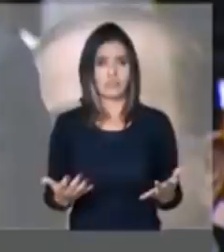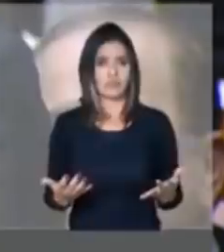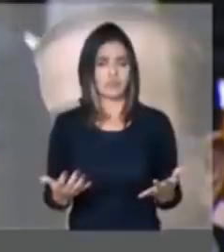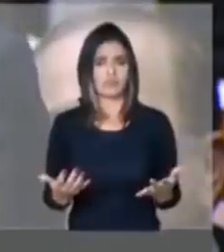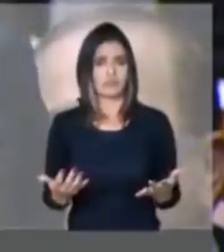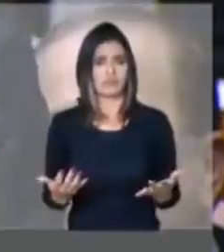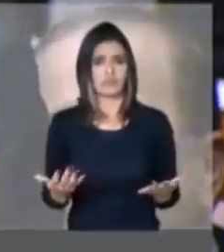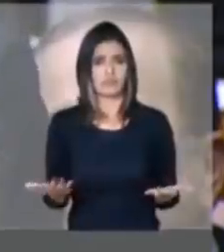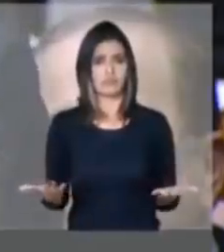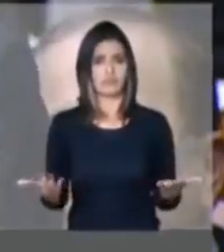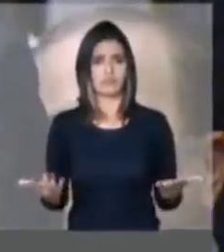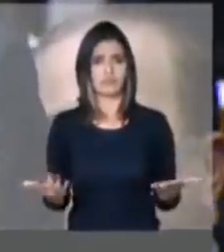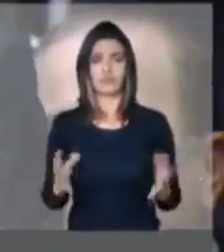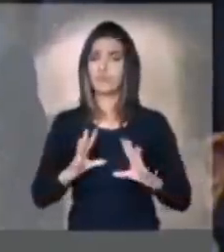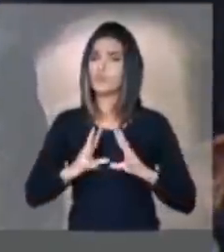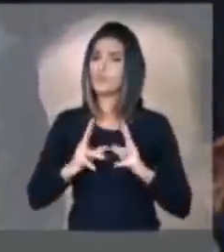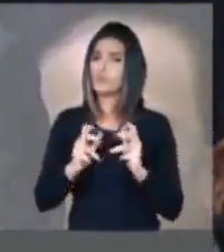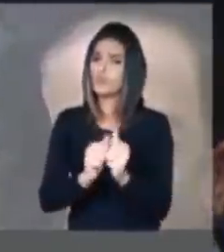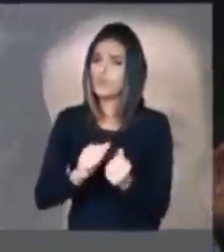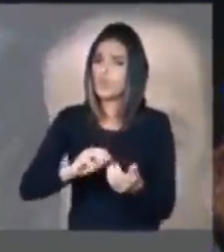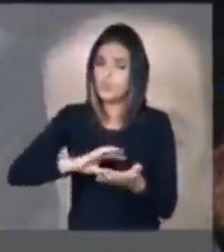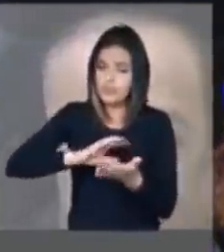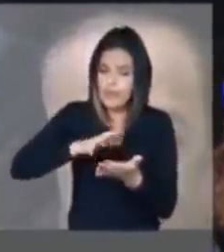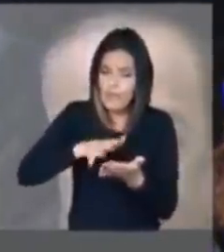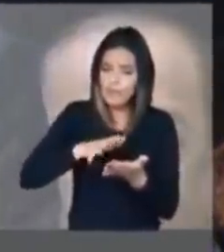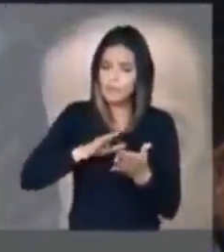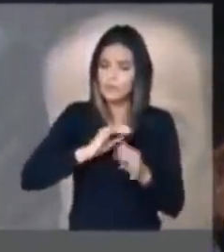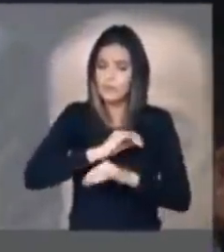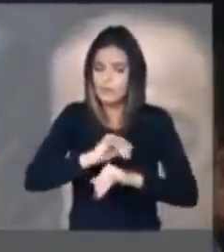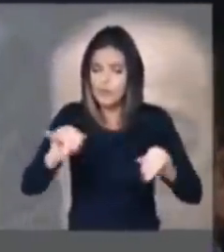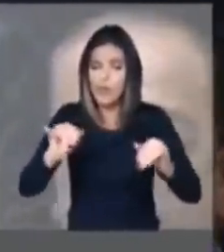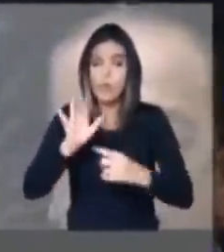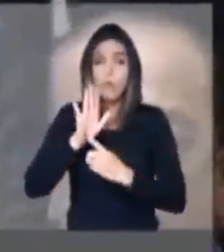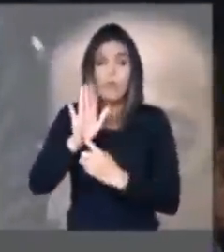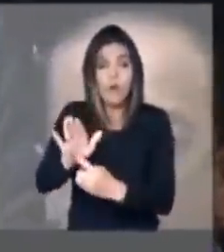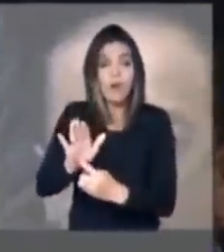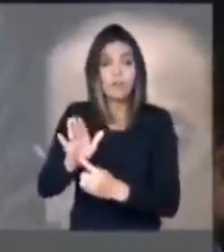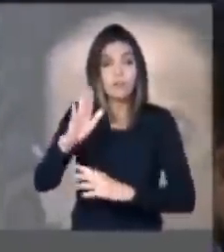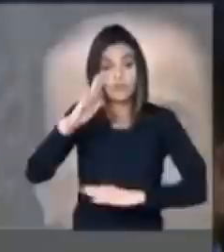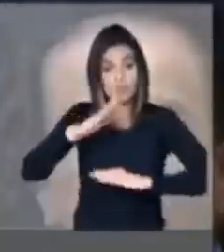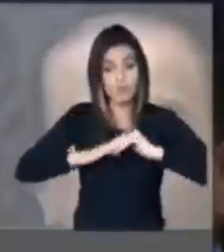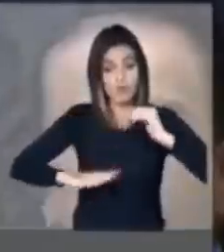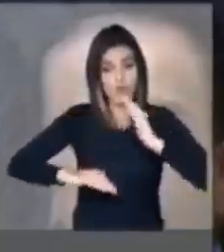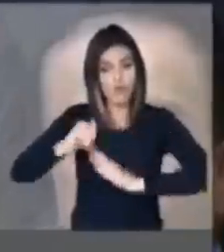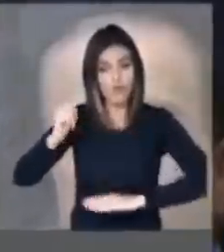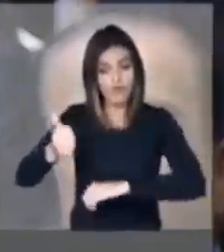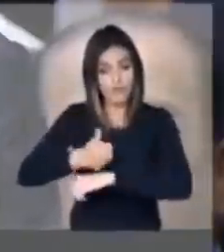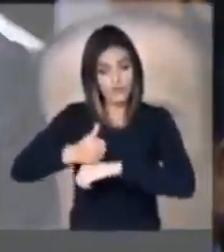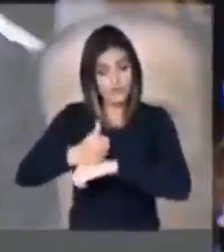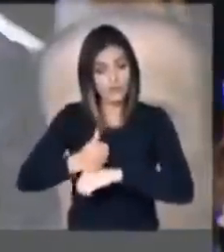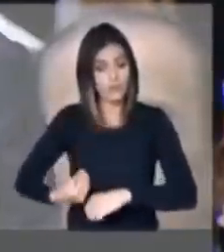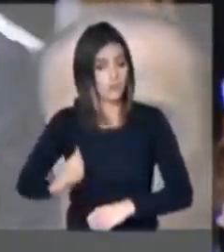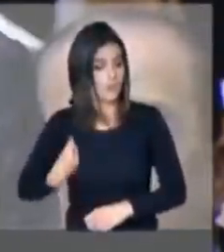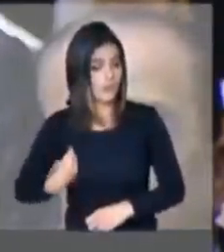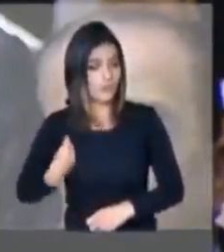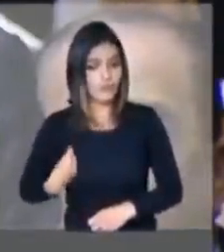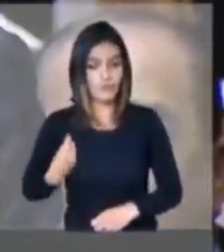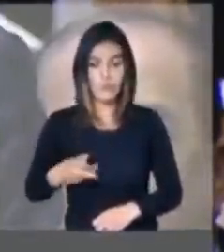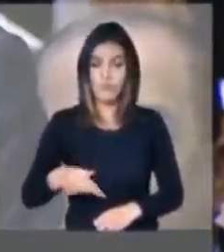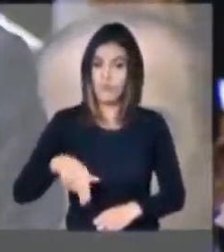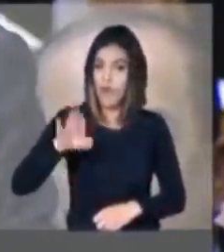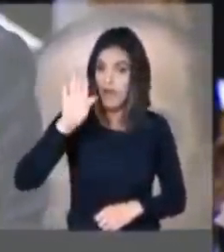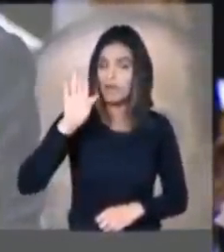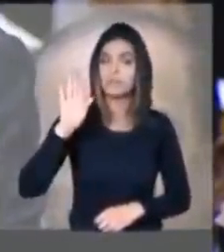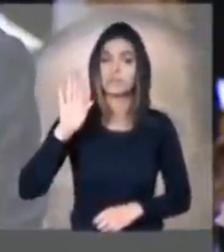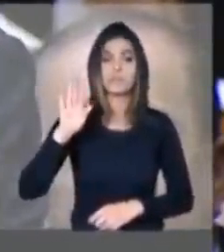cabimento. Todos os dados revelam que essa é uma atividade cada vez mais presente na sociedade, cada